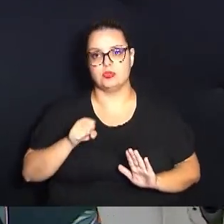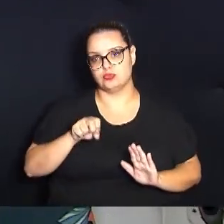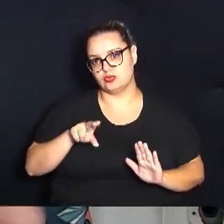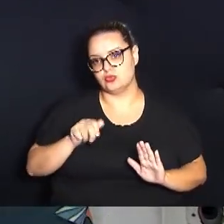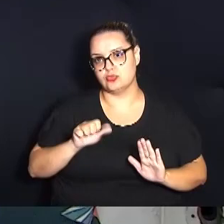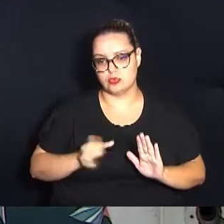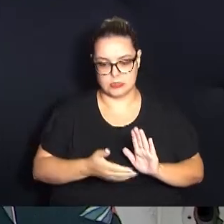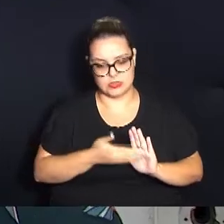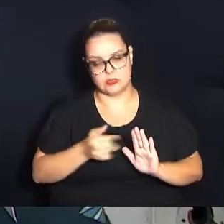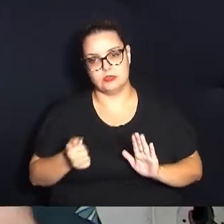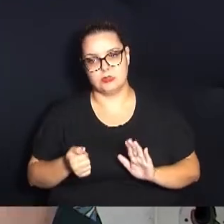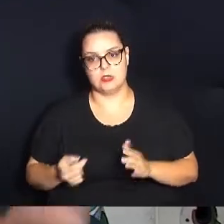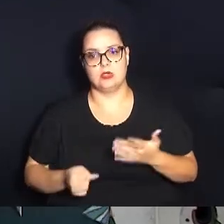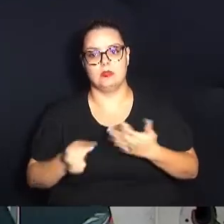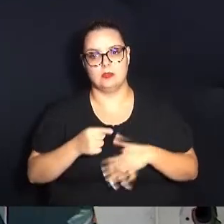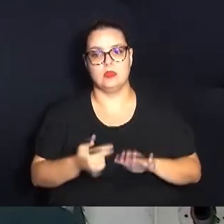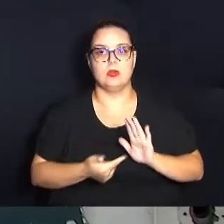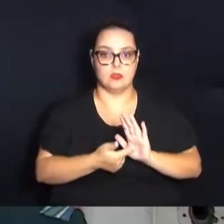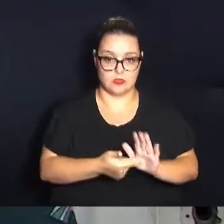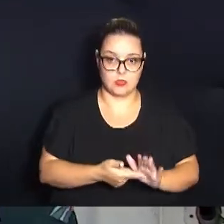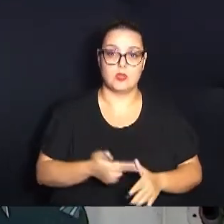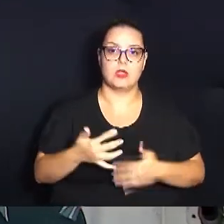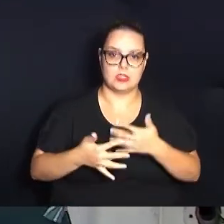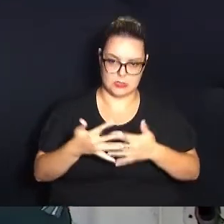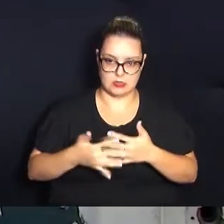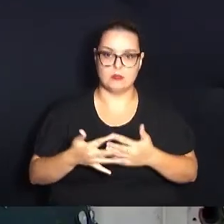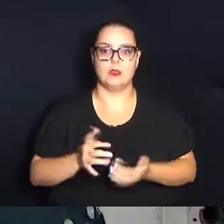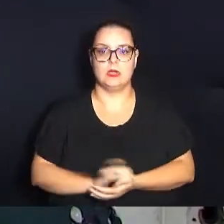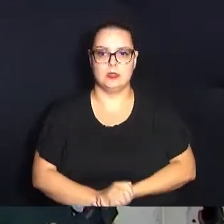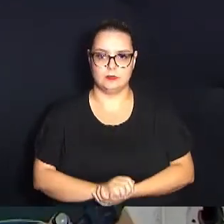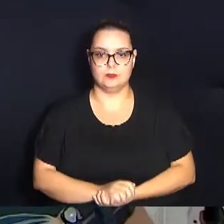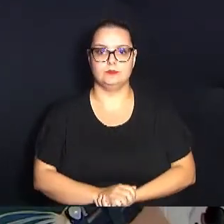apontamentos pro vereador que fere alguns princípios do SUS e do suas